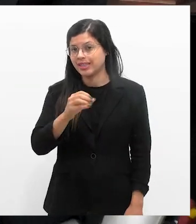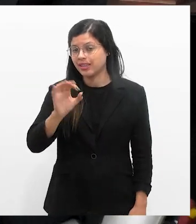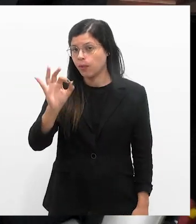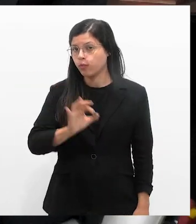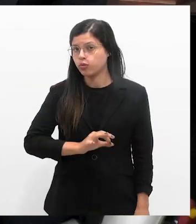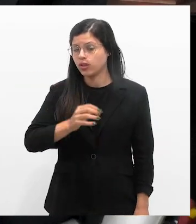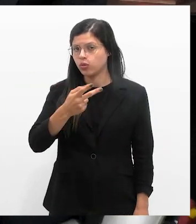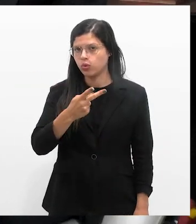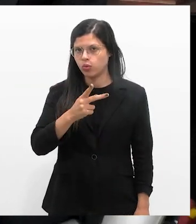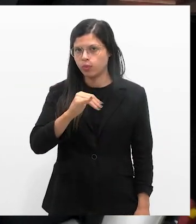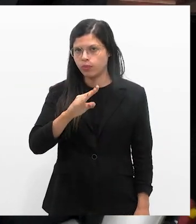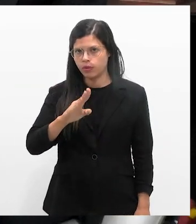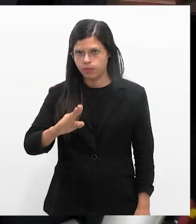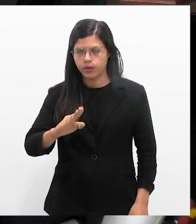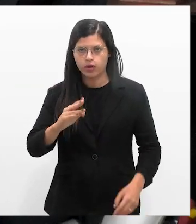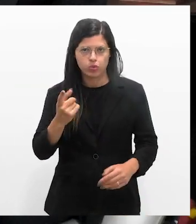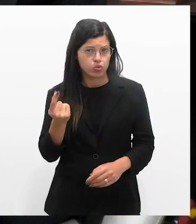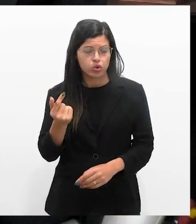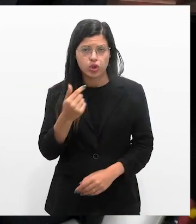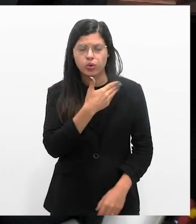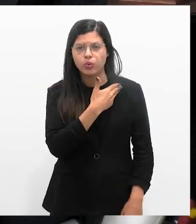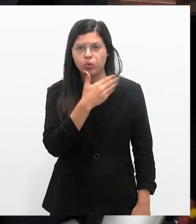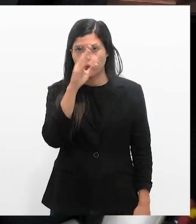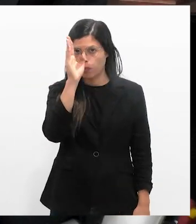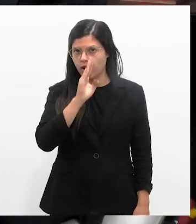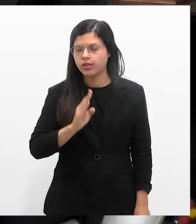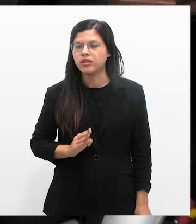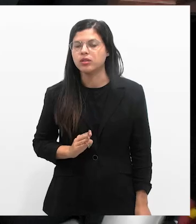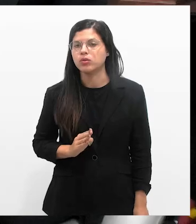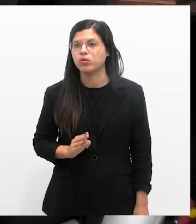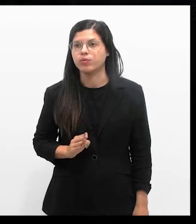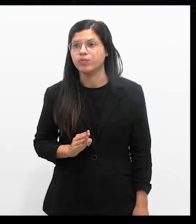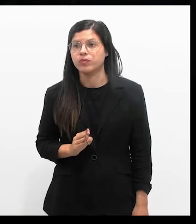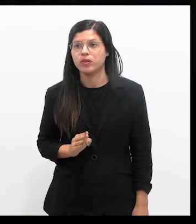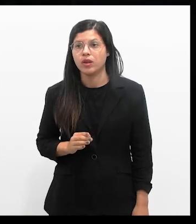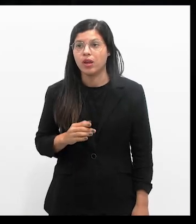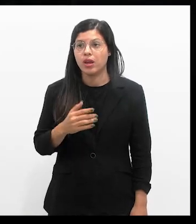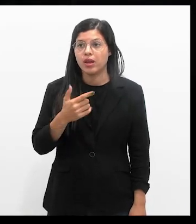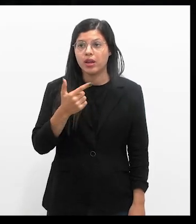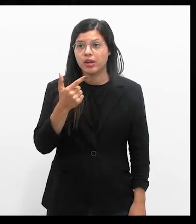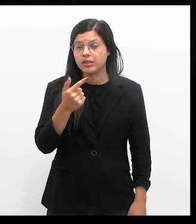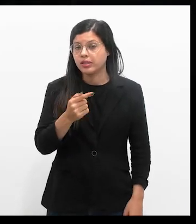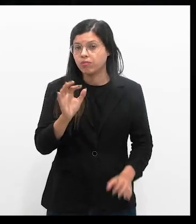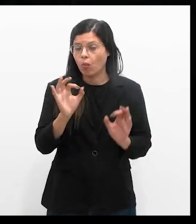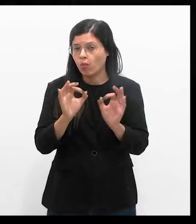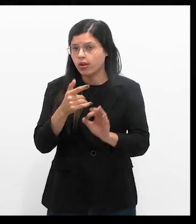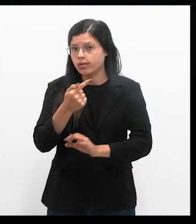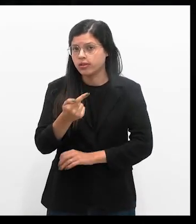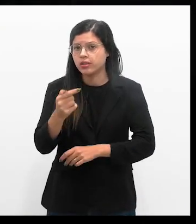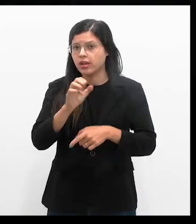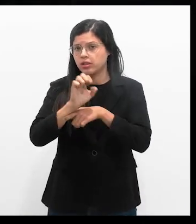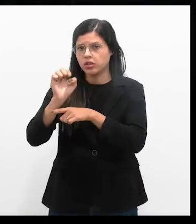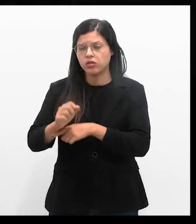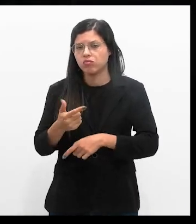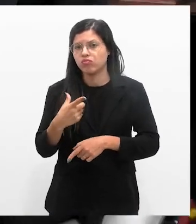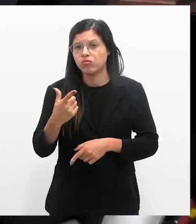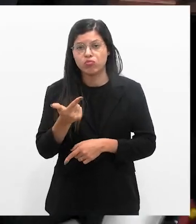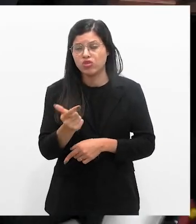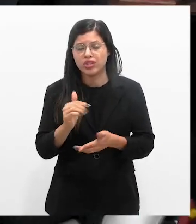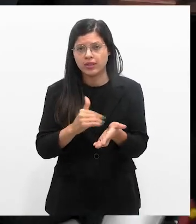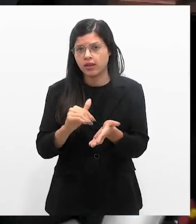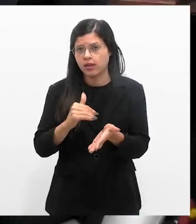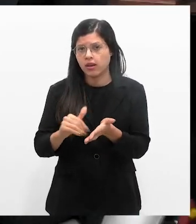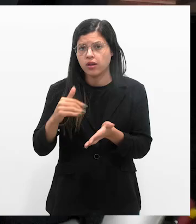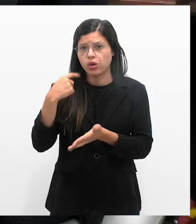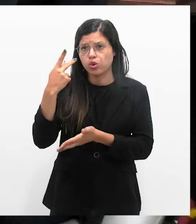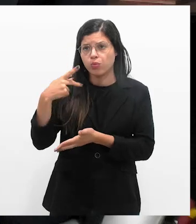representam 70% do PIB, ou seja, do dinheiro do país. 70%, Claudinha. Nenhum desses 7 estados tinha Secretaria de Política